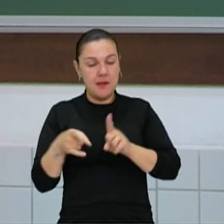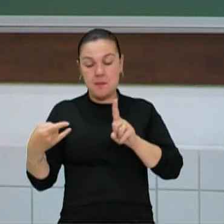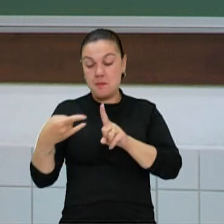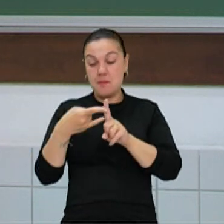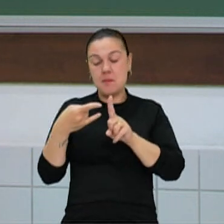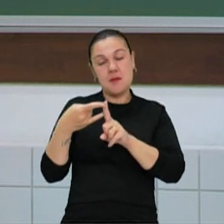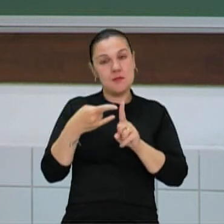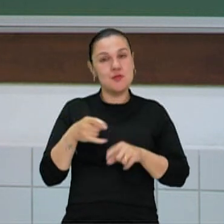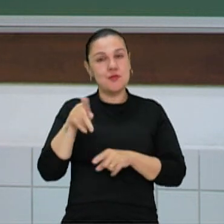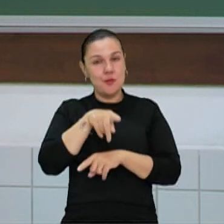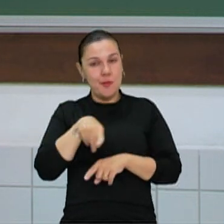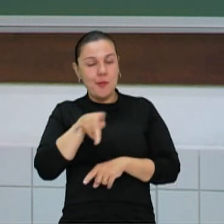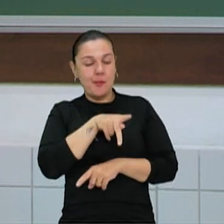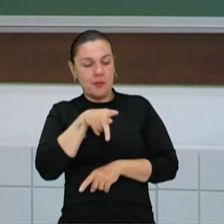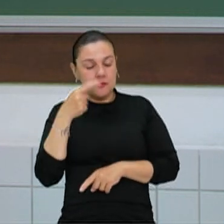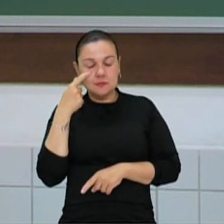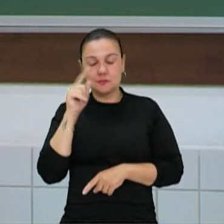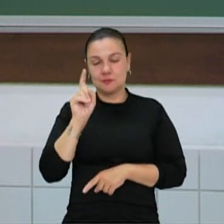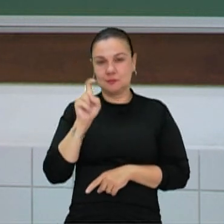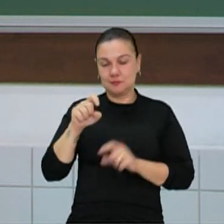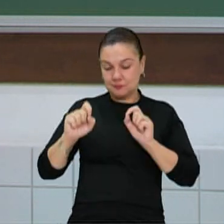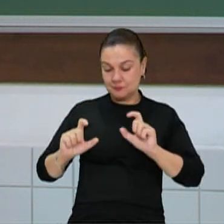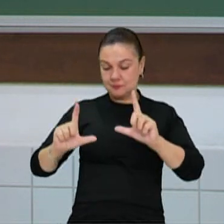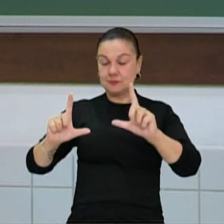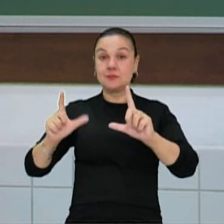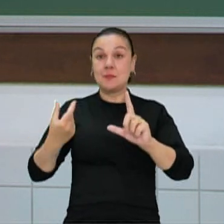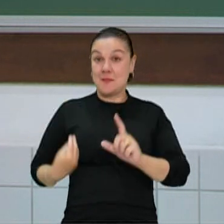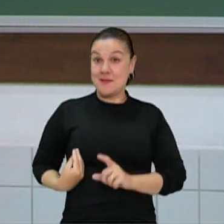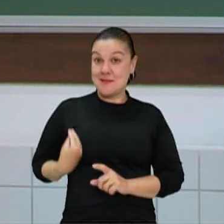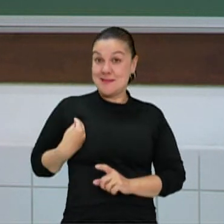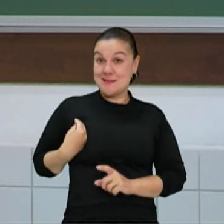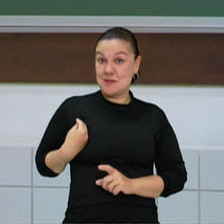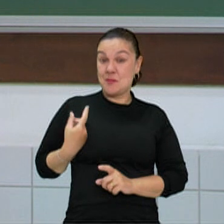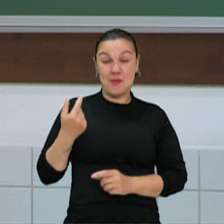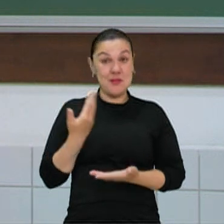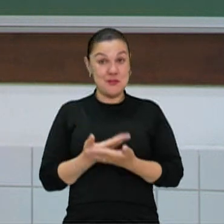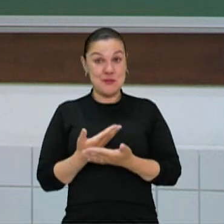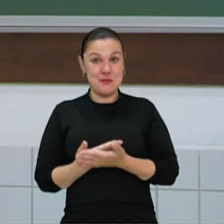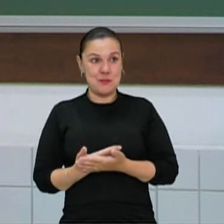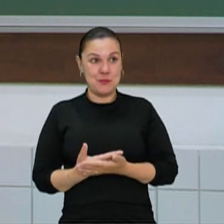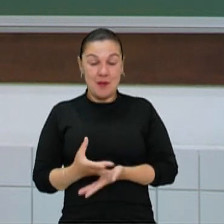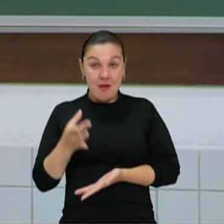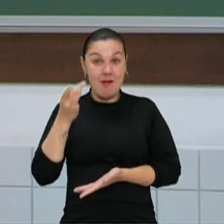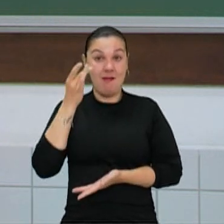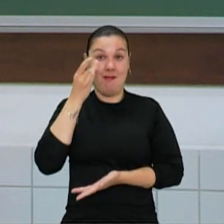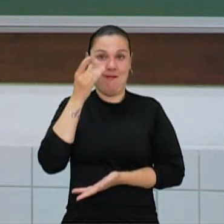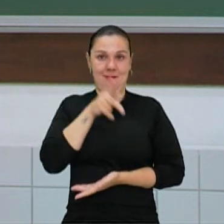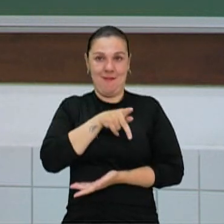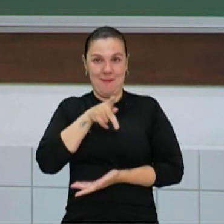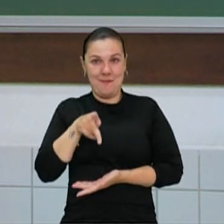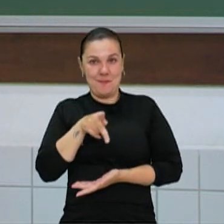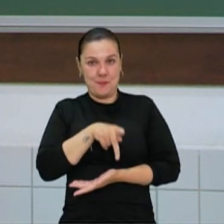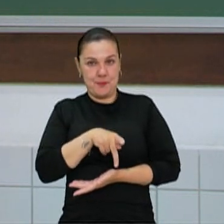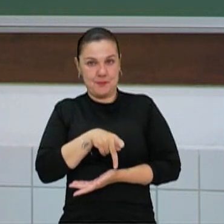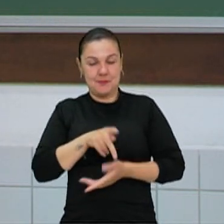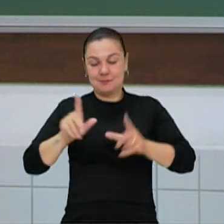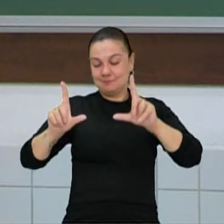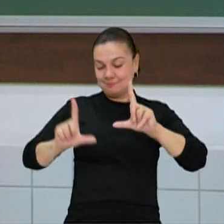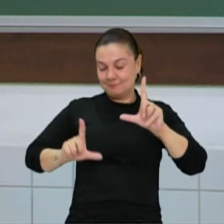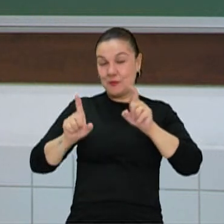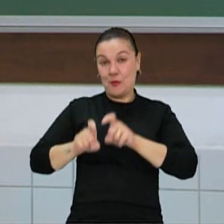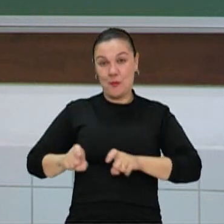professor deixou um recadinho lá no mural, participe do Meeting. Entre nessa aula ao vivo com o seu professor pela tela